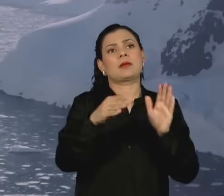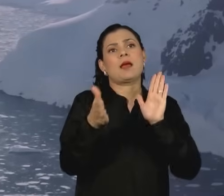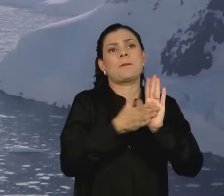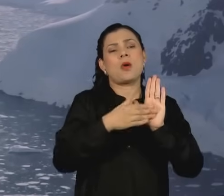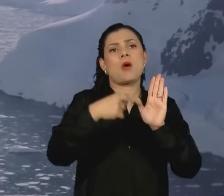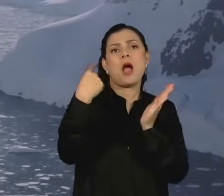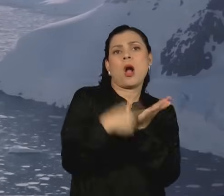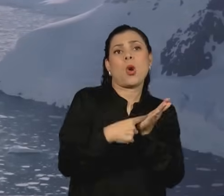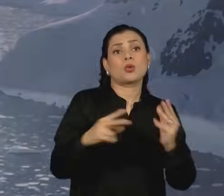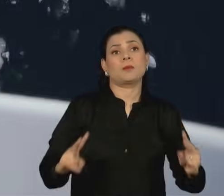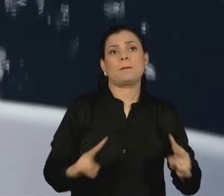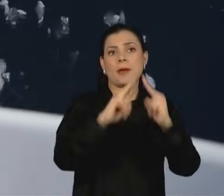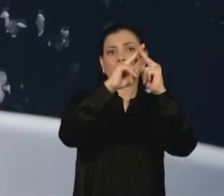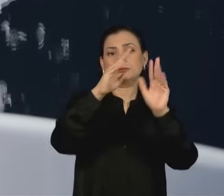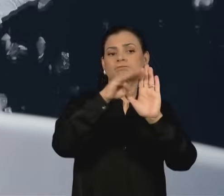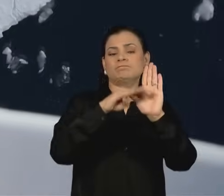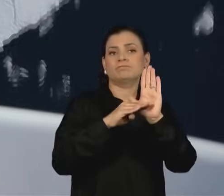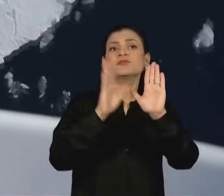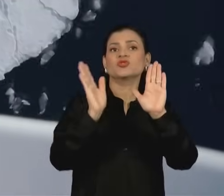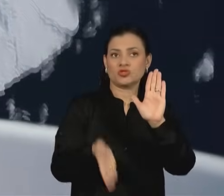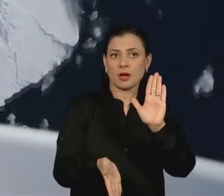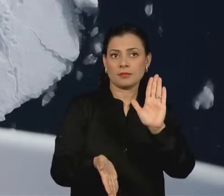Acordo de Paris.